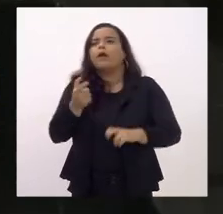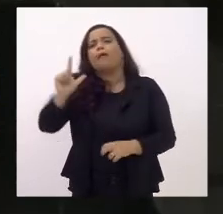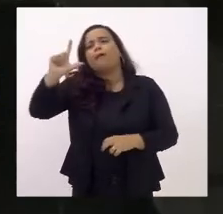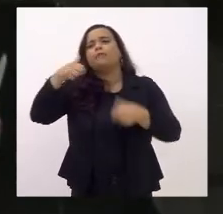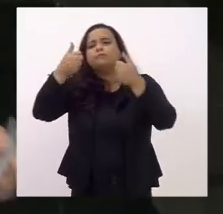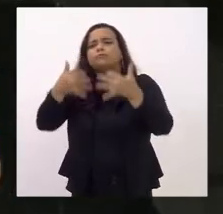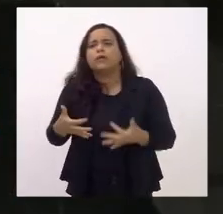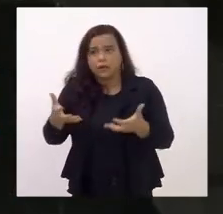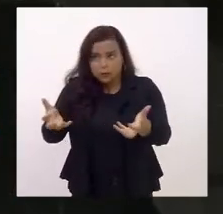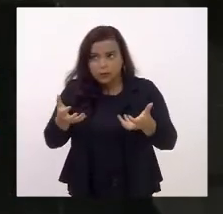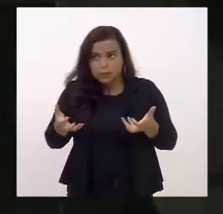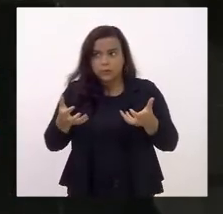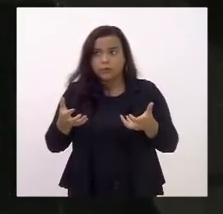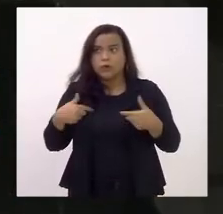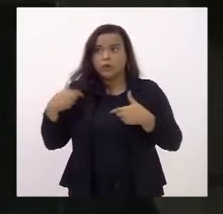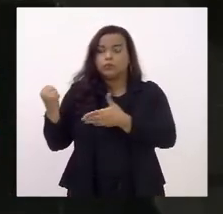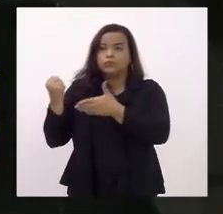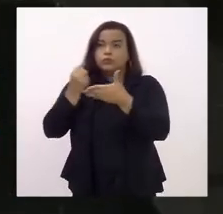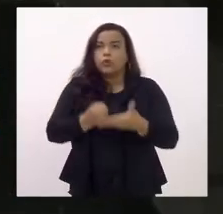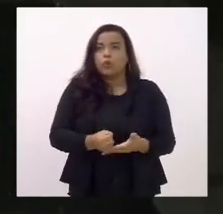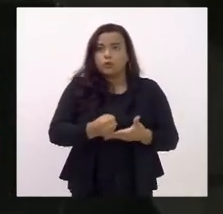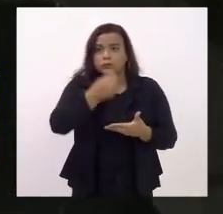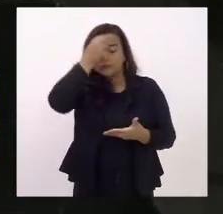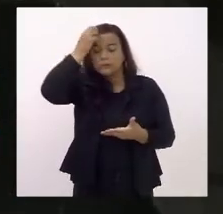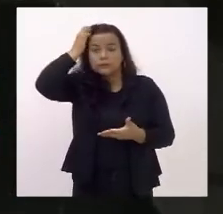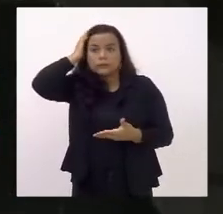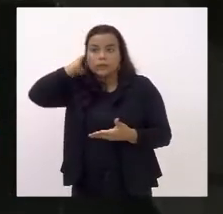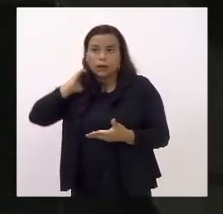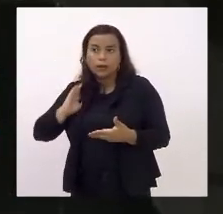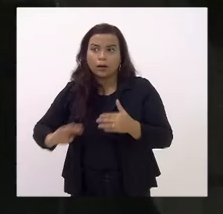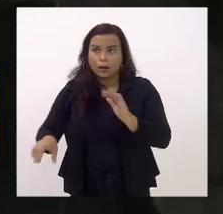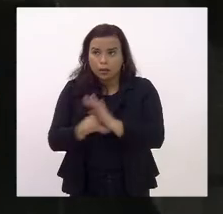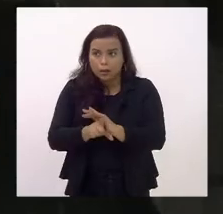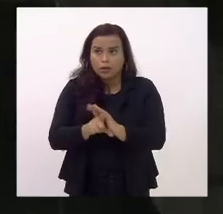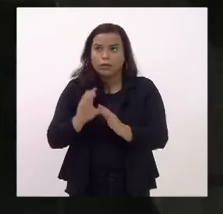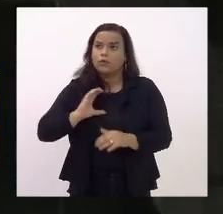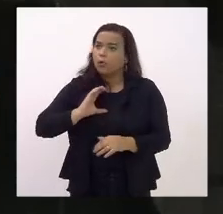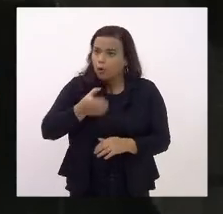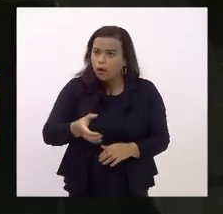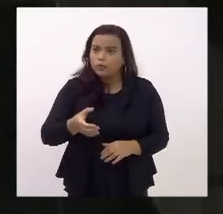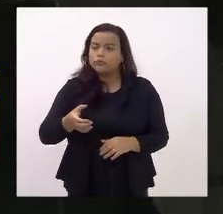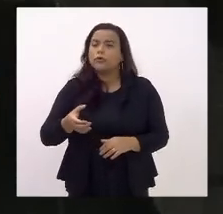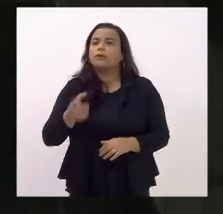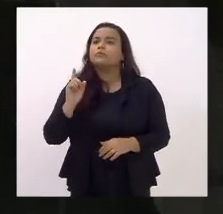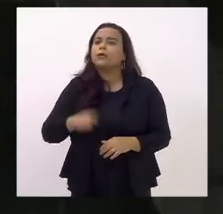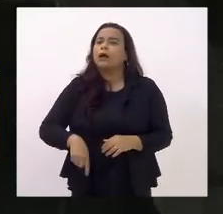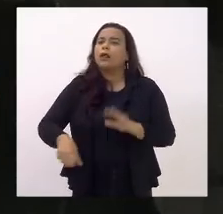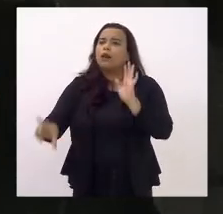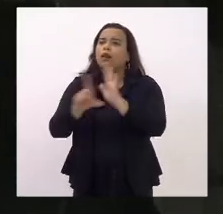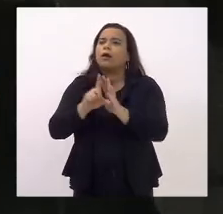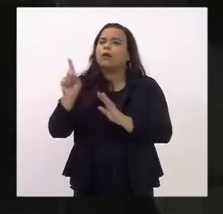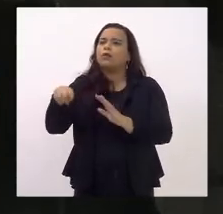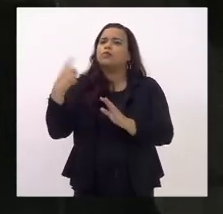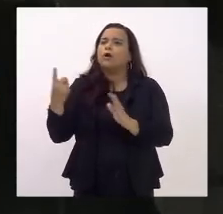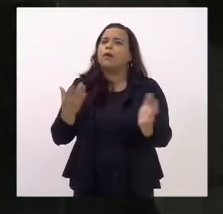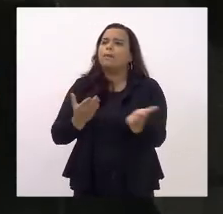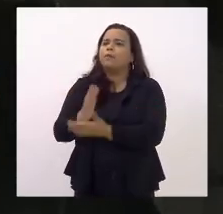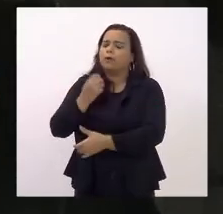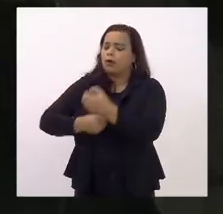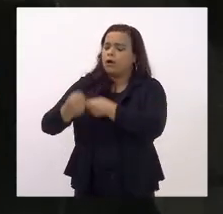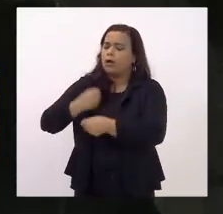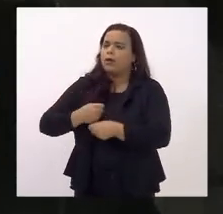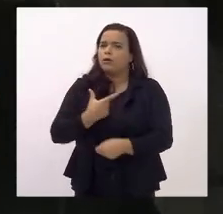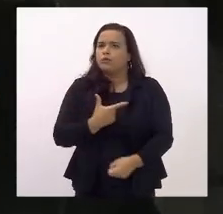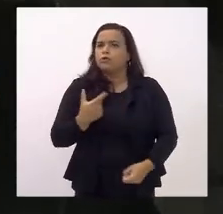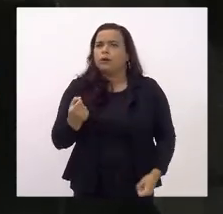importantíssimo, e para isso eu trouxe aqui a nossa lei, uma lei corajosa, a lei que nós aprovamos em